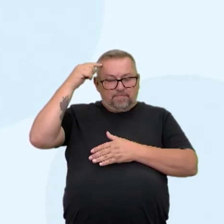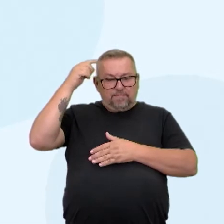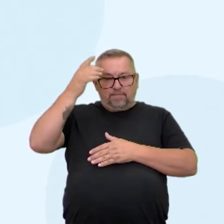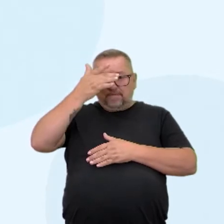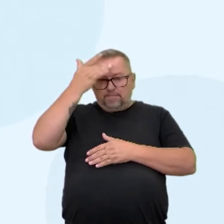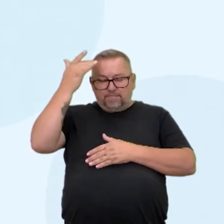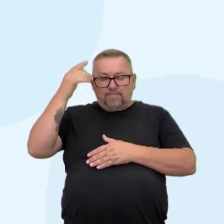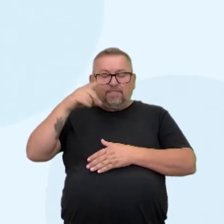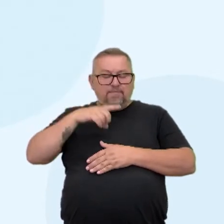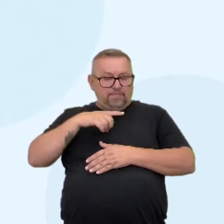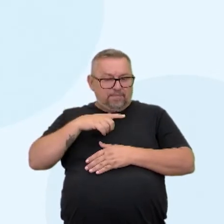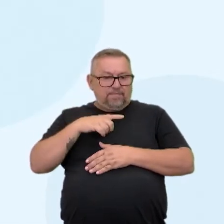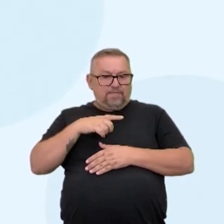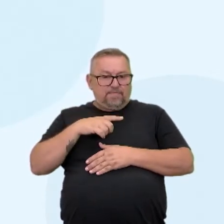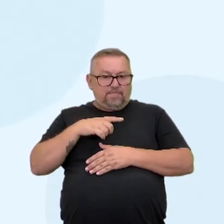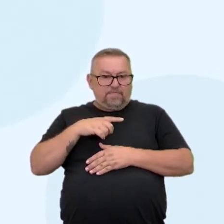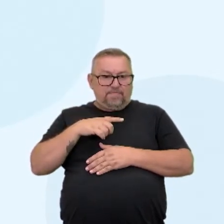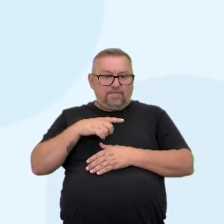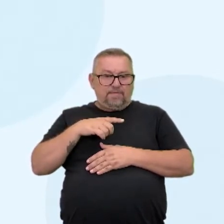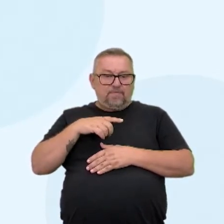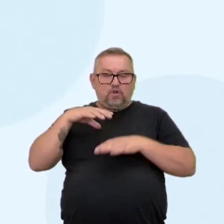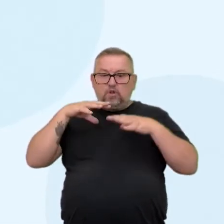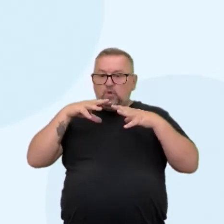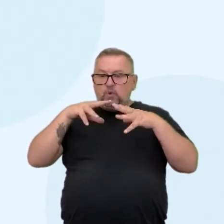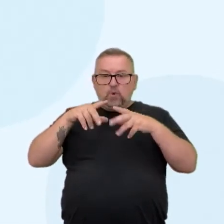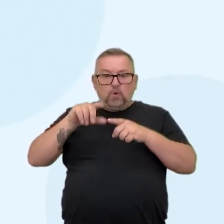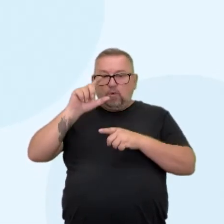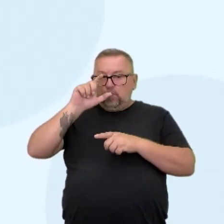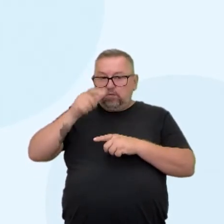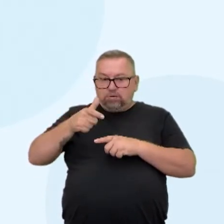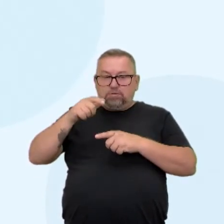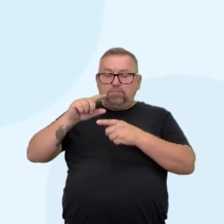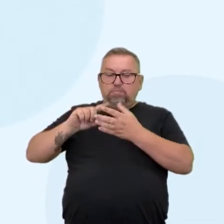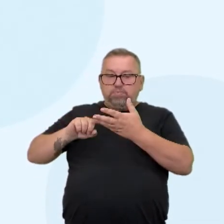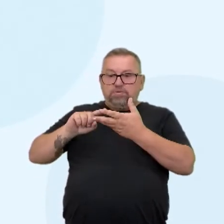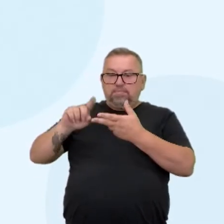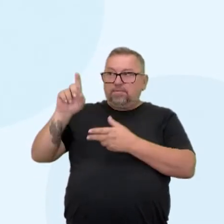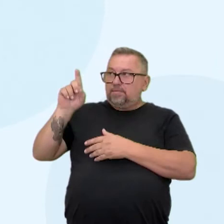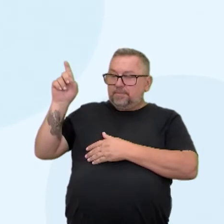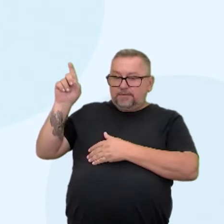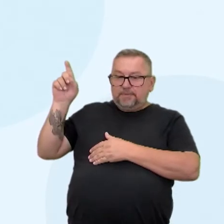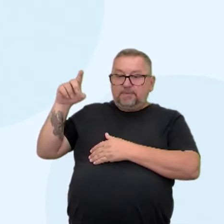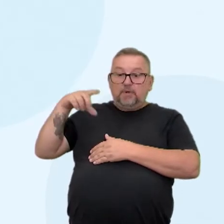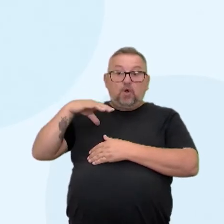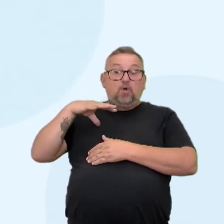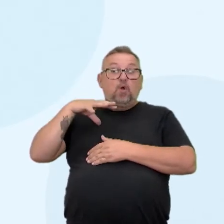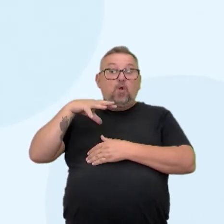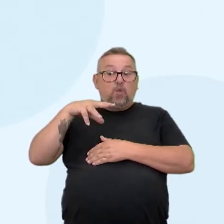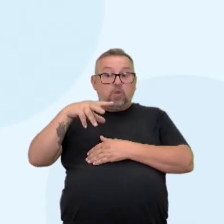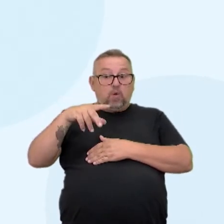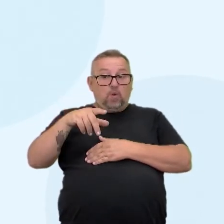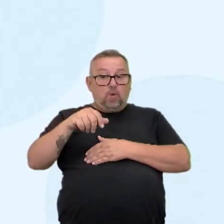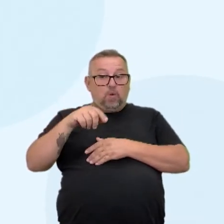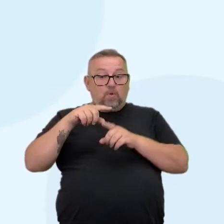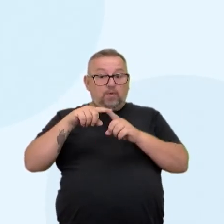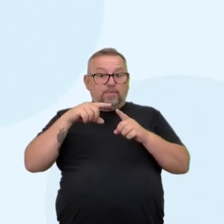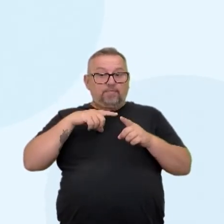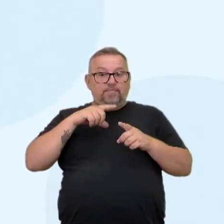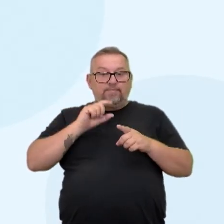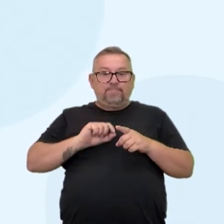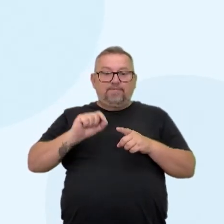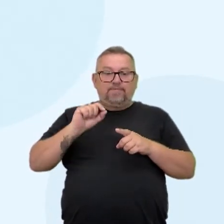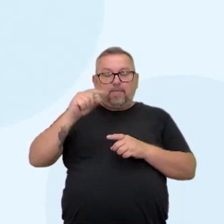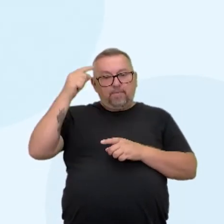pessoal de kart o Espinosa fico lá e Vinícius respeitadores racionalistas todos eles pisam no